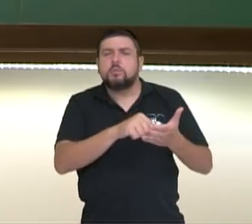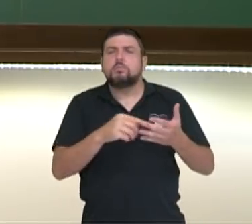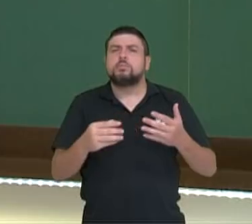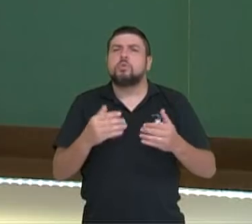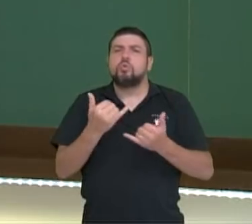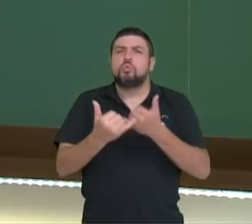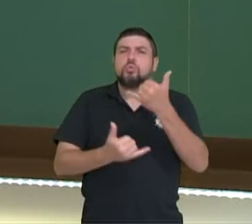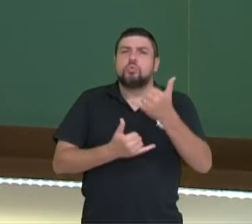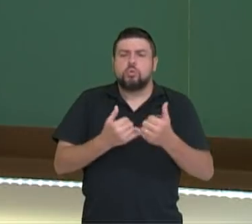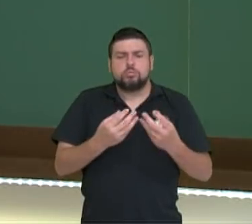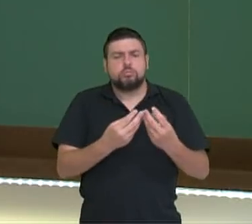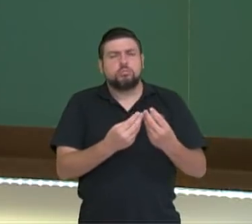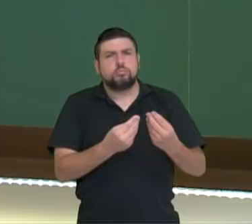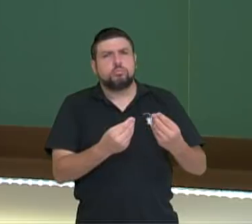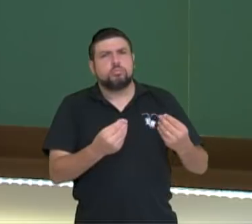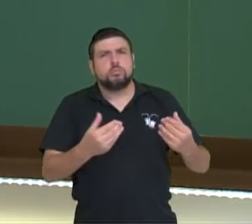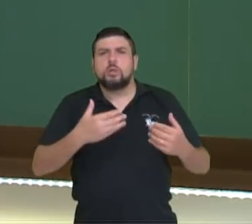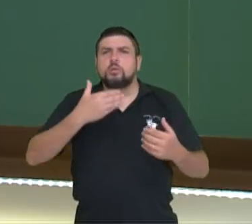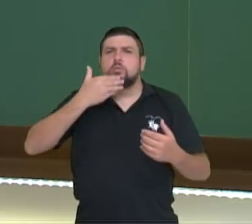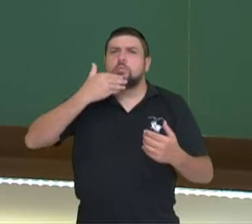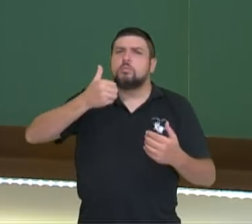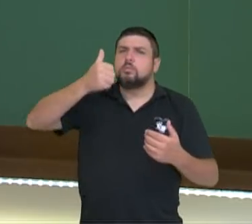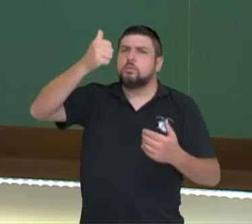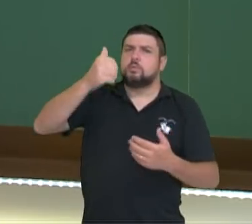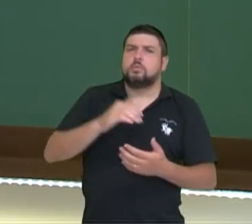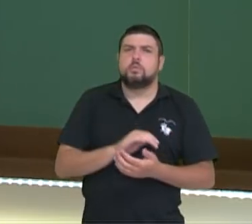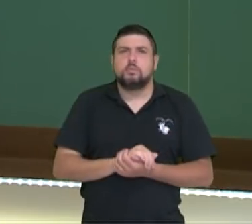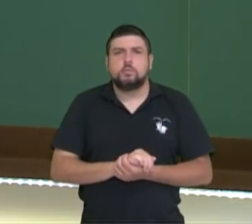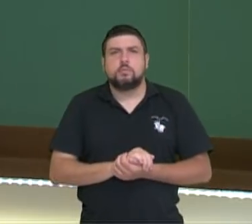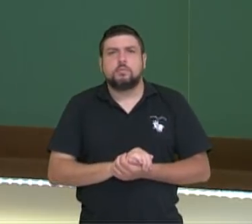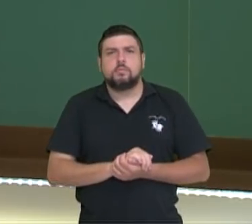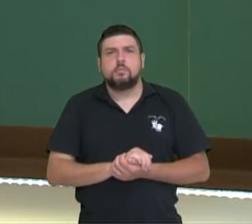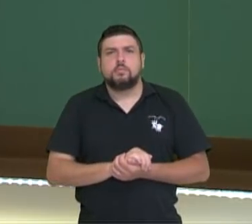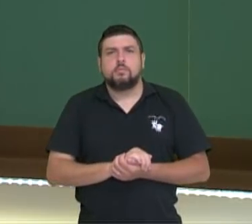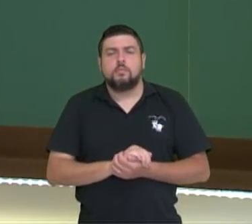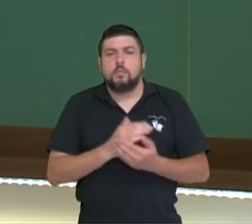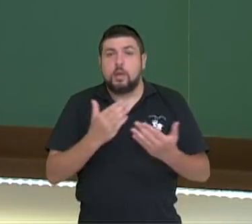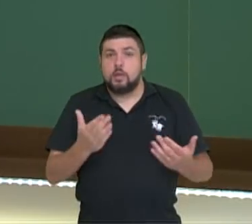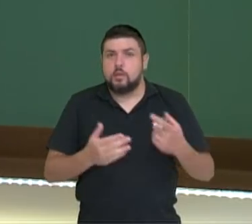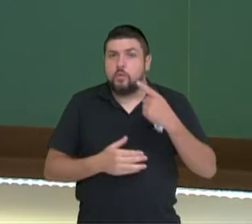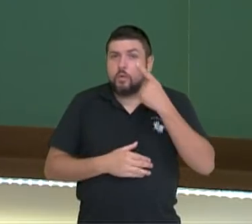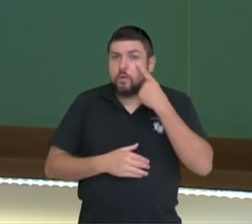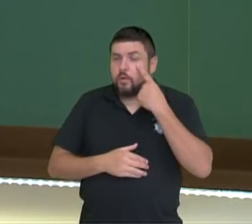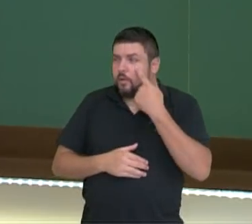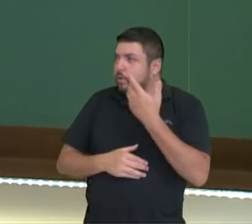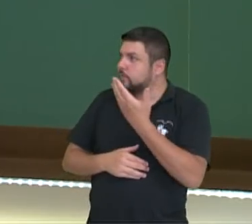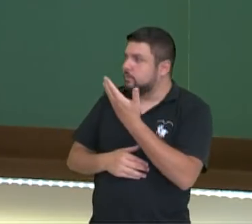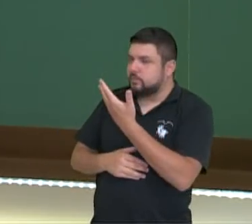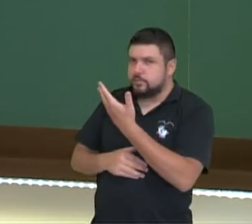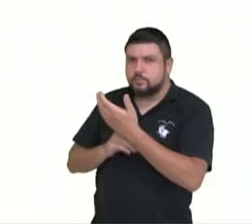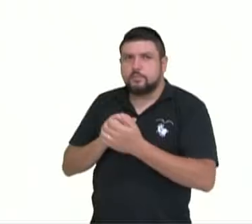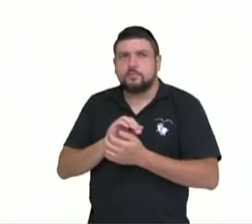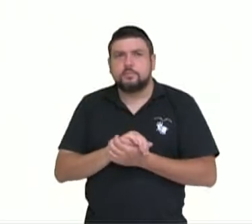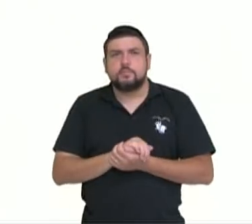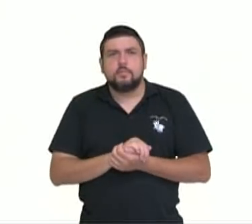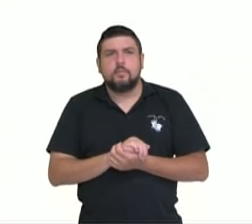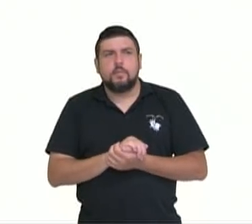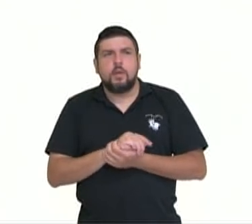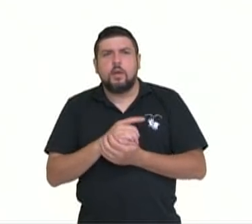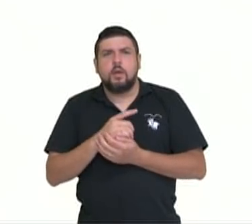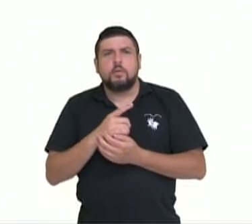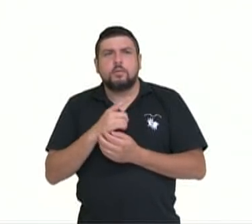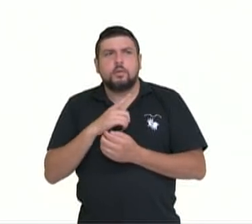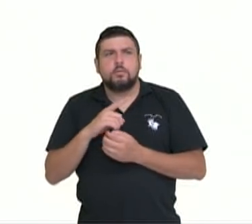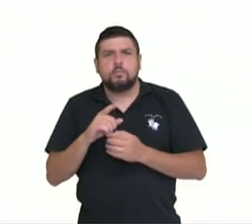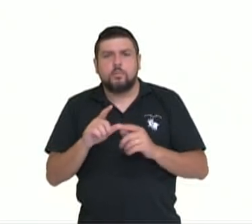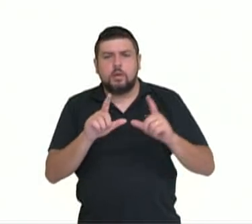jogos nos tablets e celulares, né? Então vocês olhem só, esse primeiro gráfico aqui é o mesmo jogo que